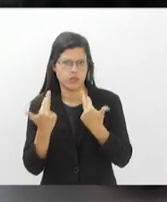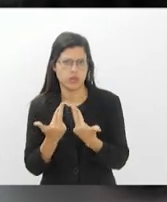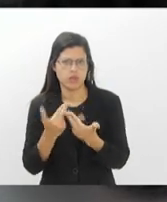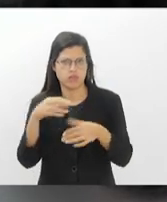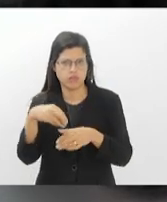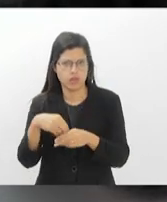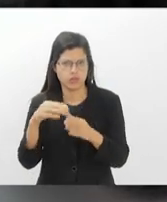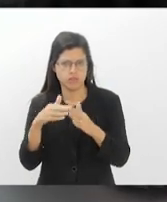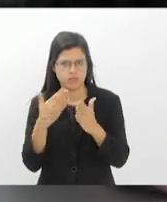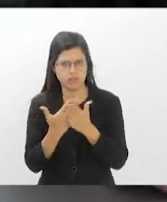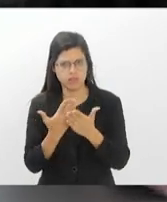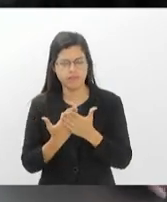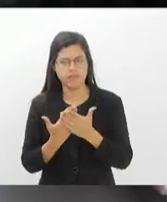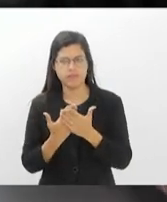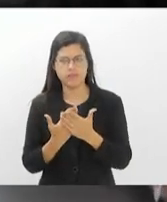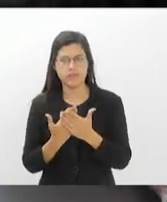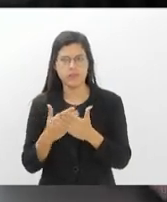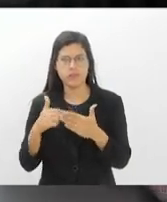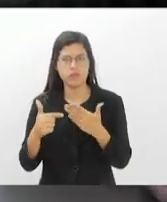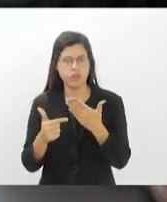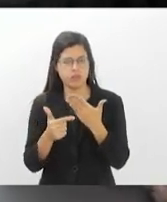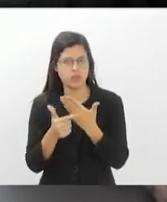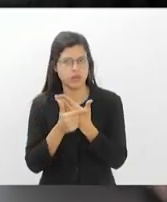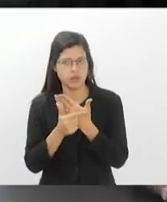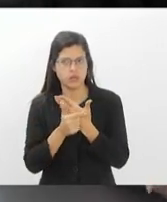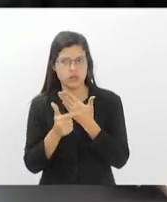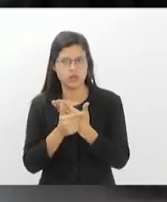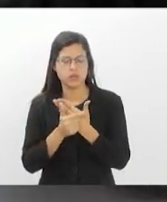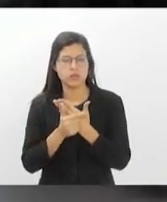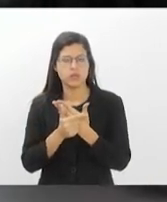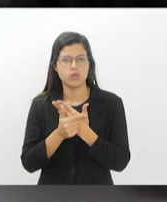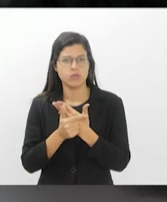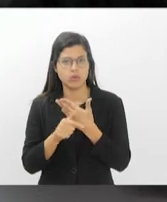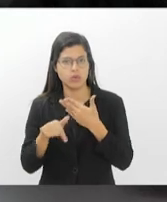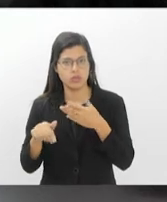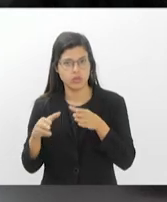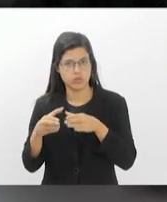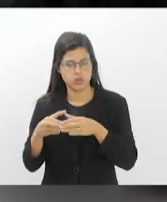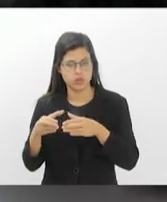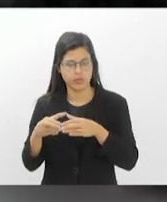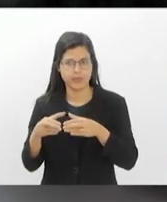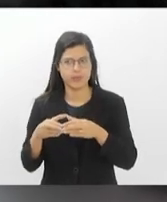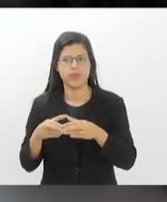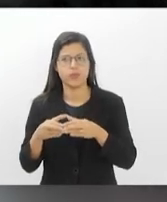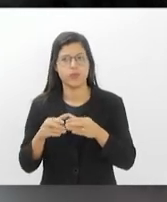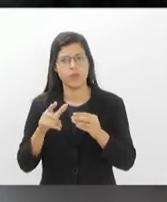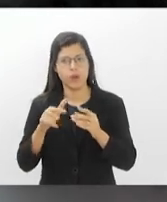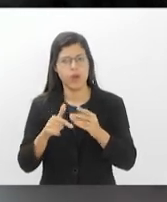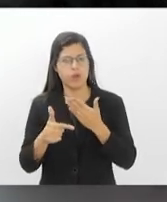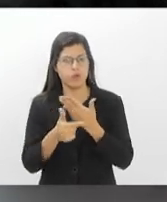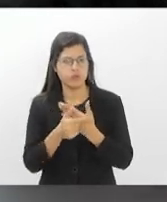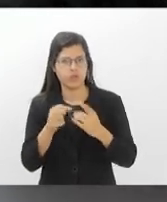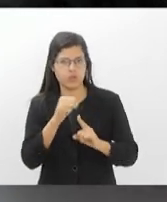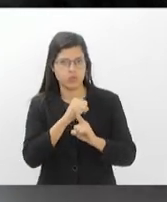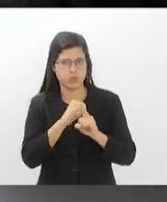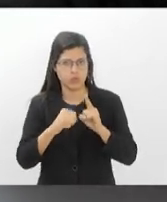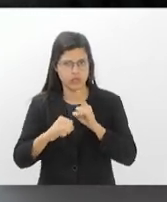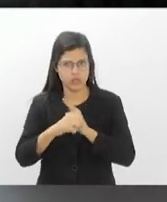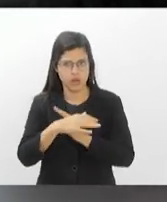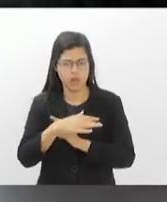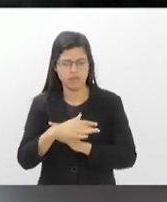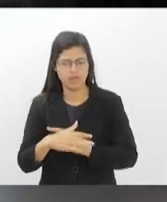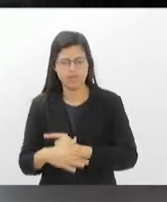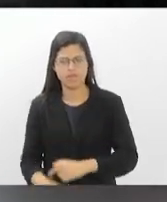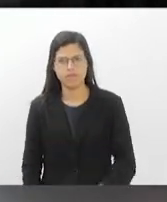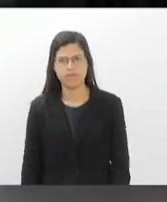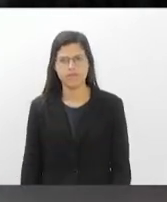E uma das funções do escoteirismo é a função social, né?